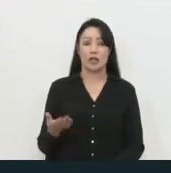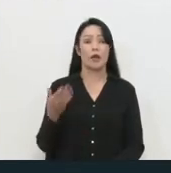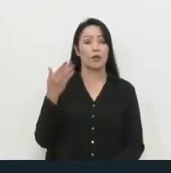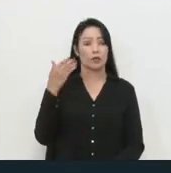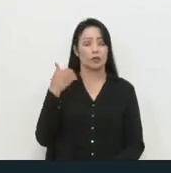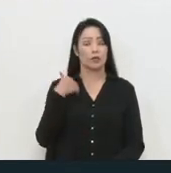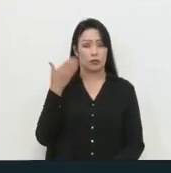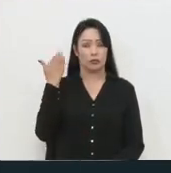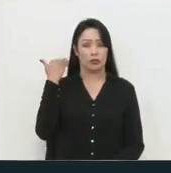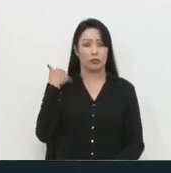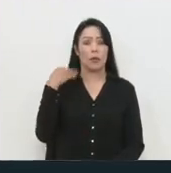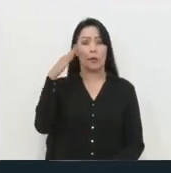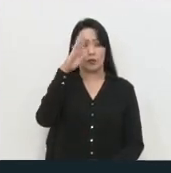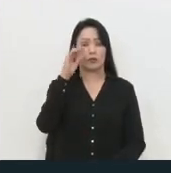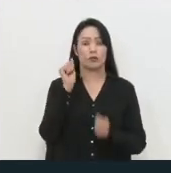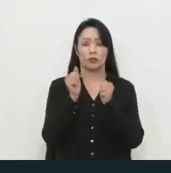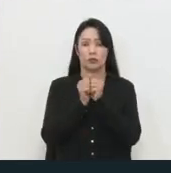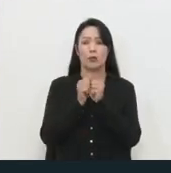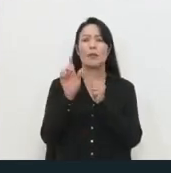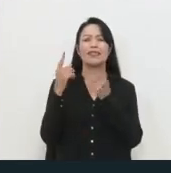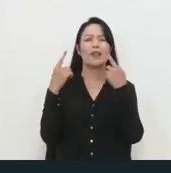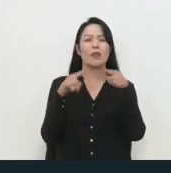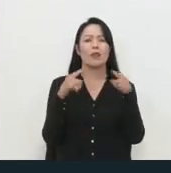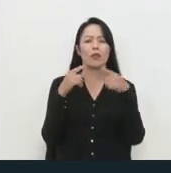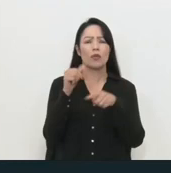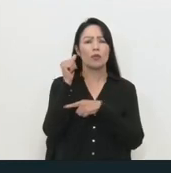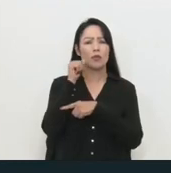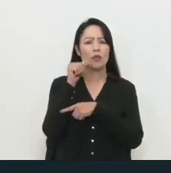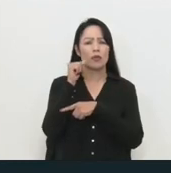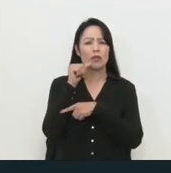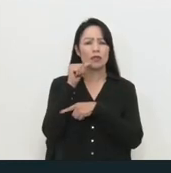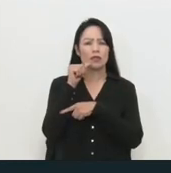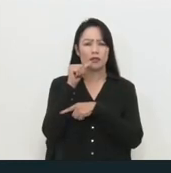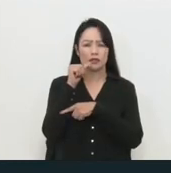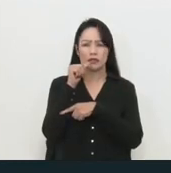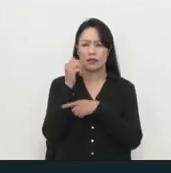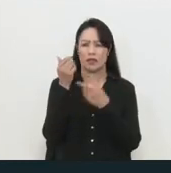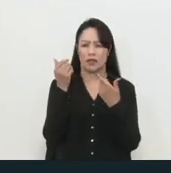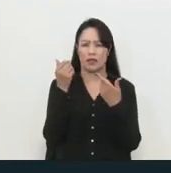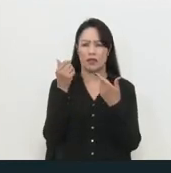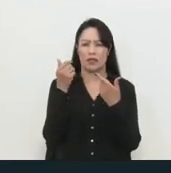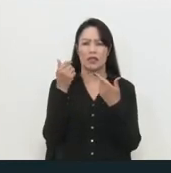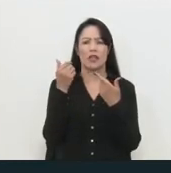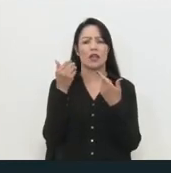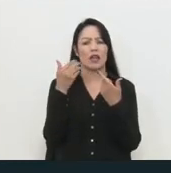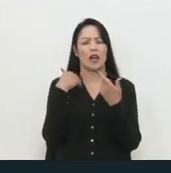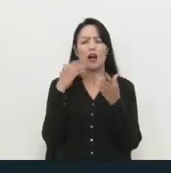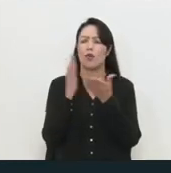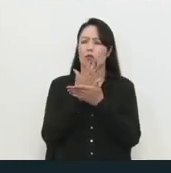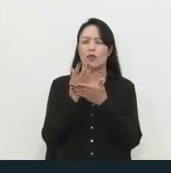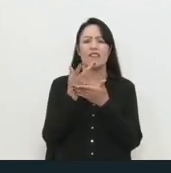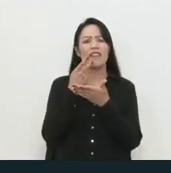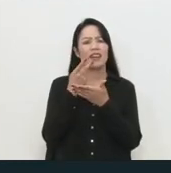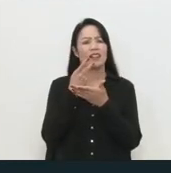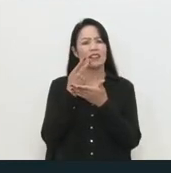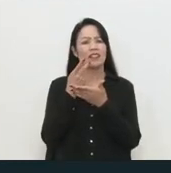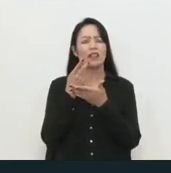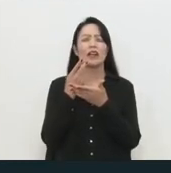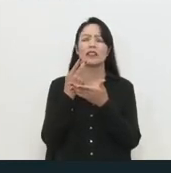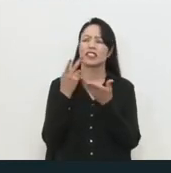fazíamos críticas e levavamos para comissão de ética e os deputados e assim Ah mas isso